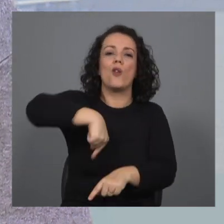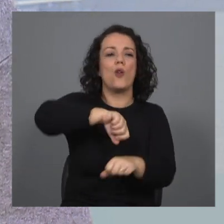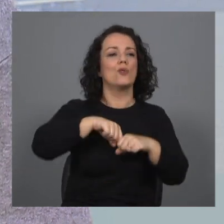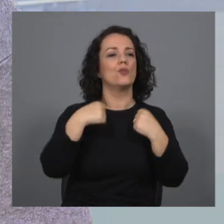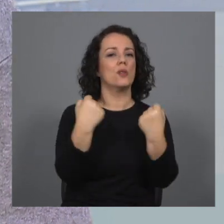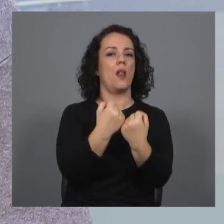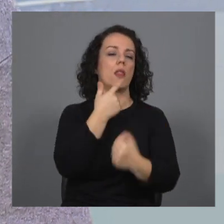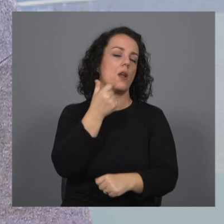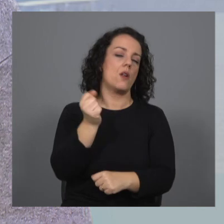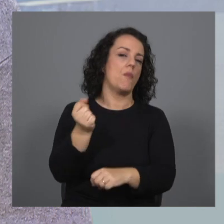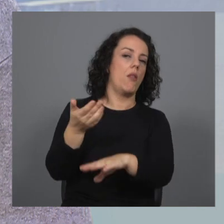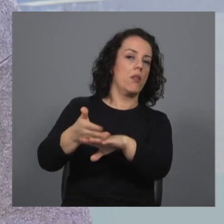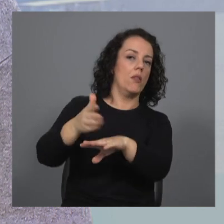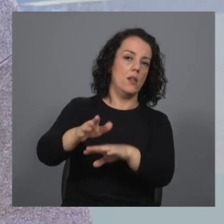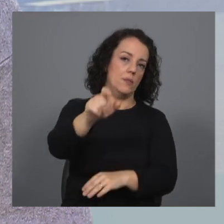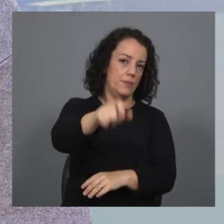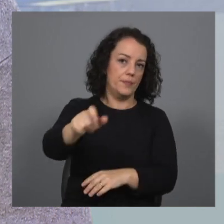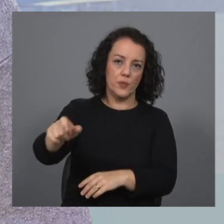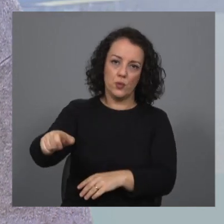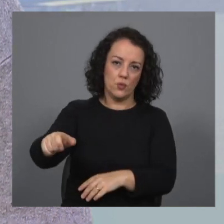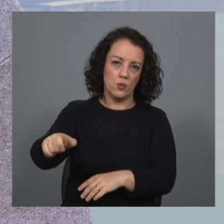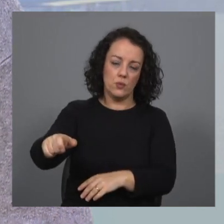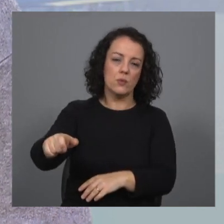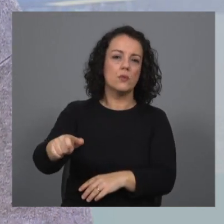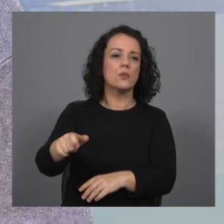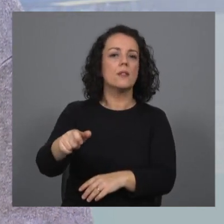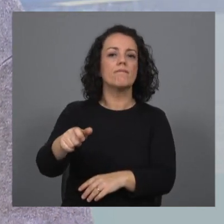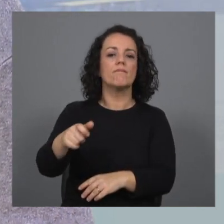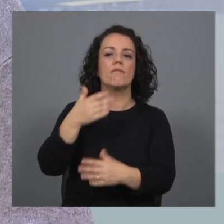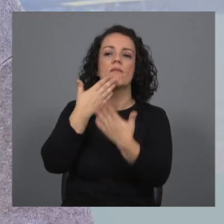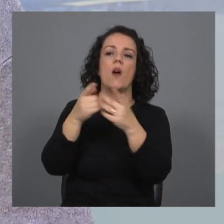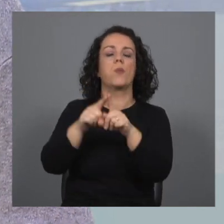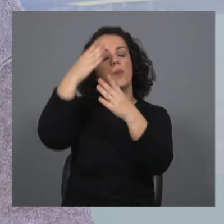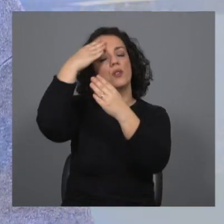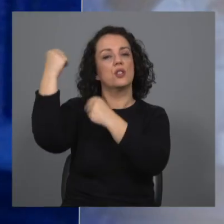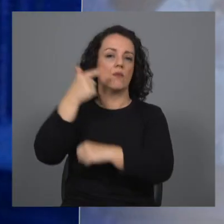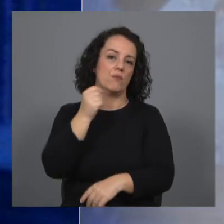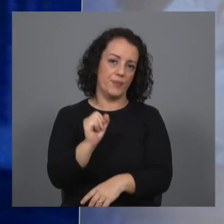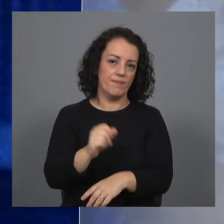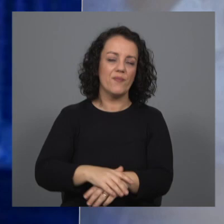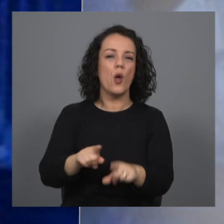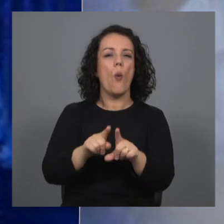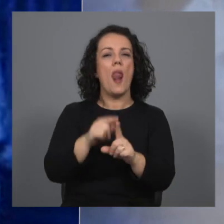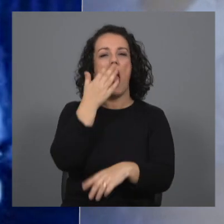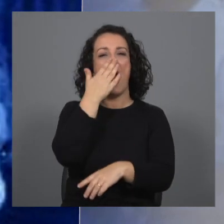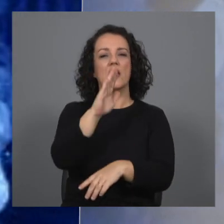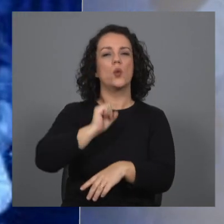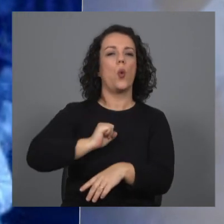é marginalizar estas pessoas e deixá-las esquecidas. De facto, atitudes contra a indiferença que é